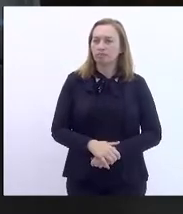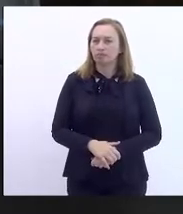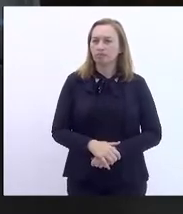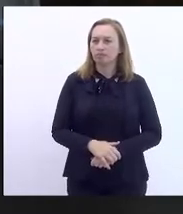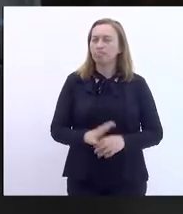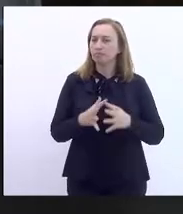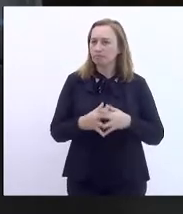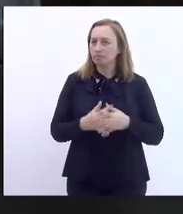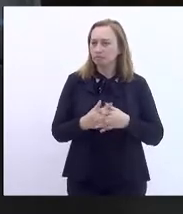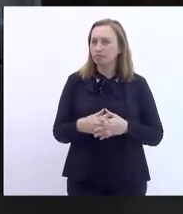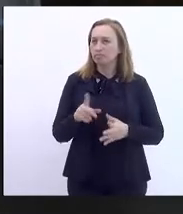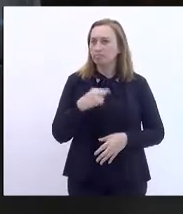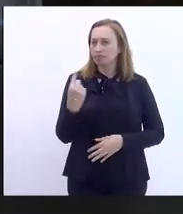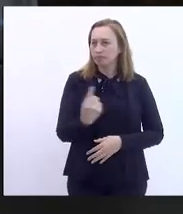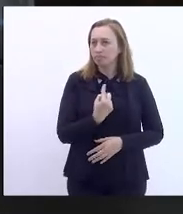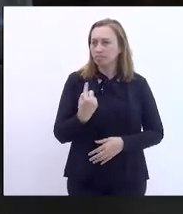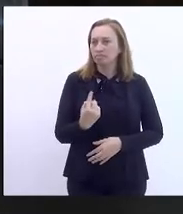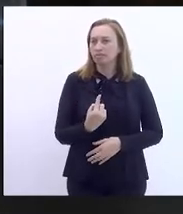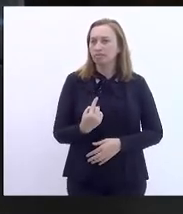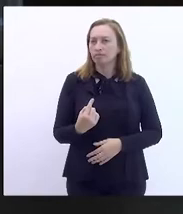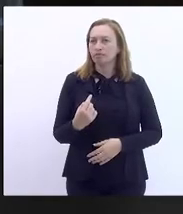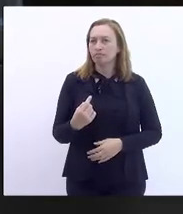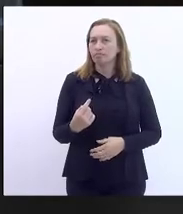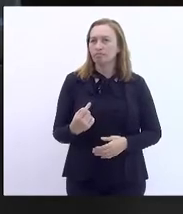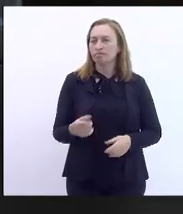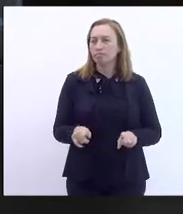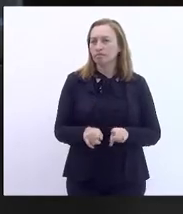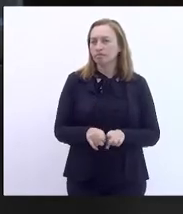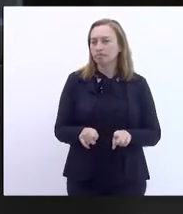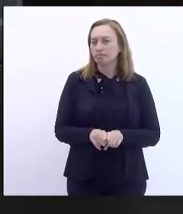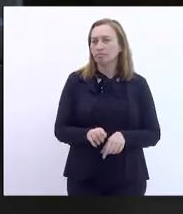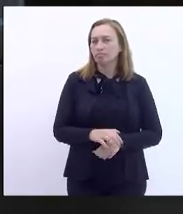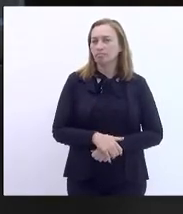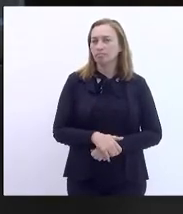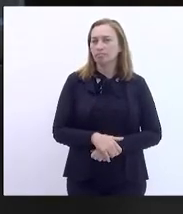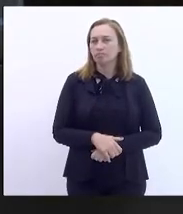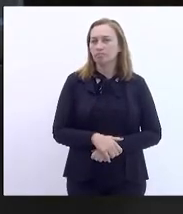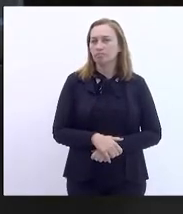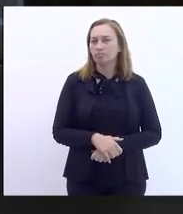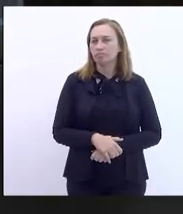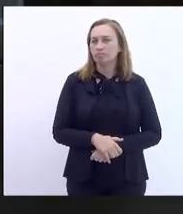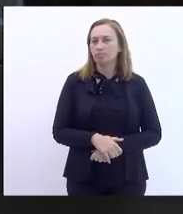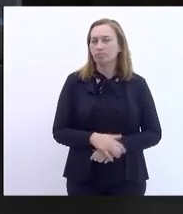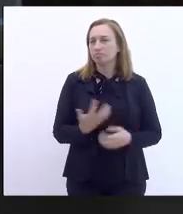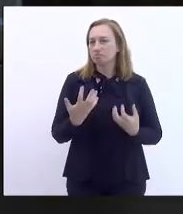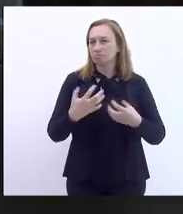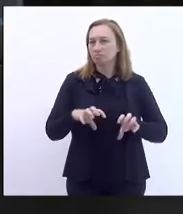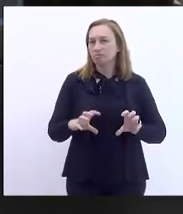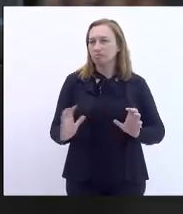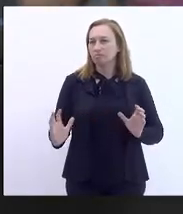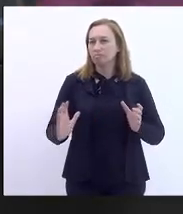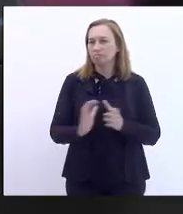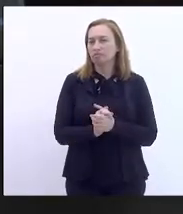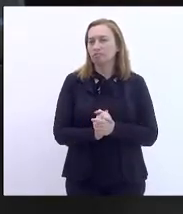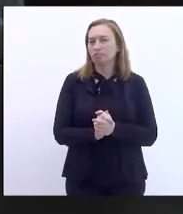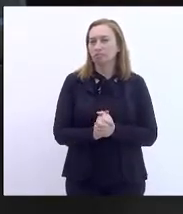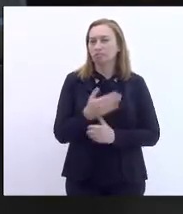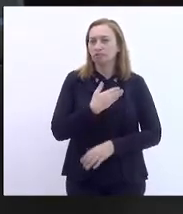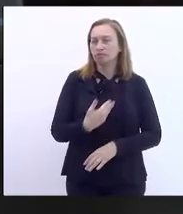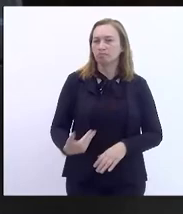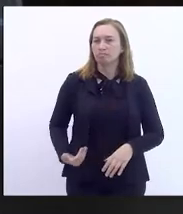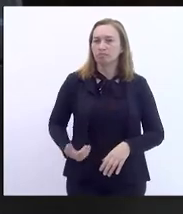muito complicado para nós e é muito delicado também a gente não quer casar com o governo do estado